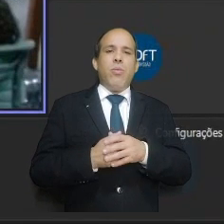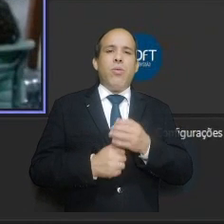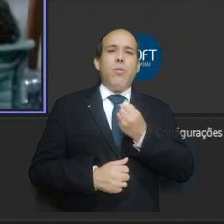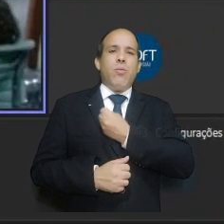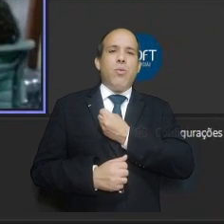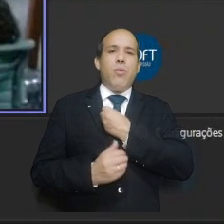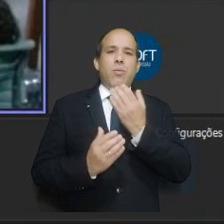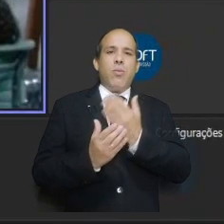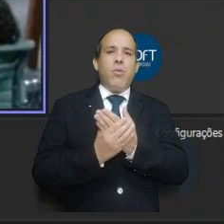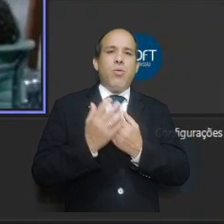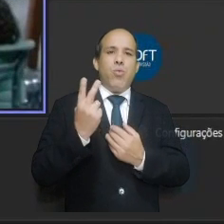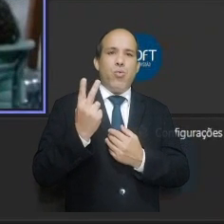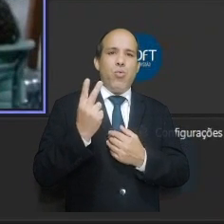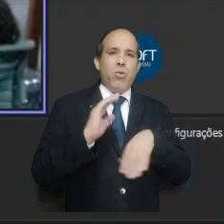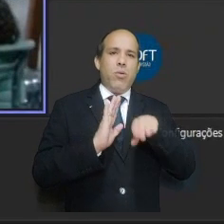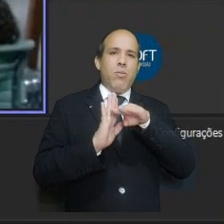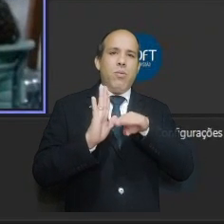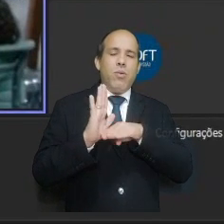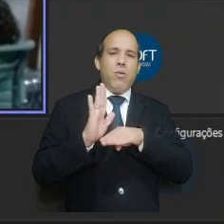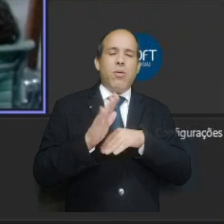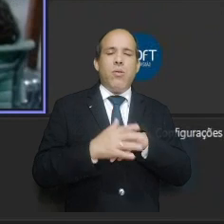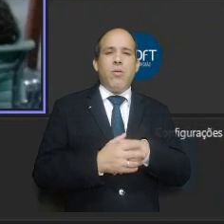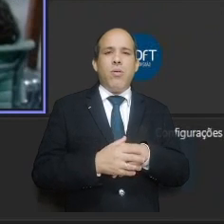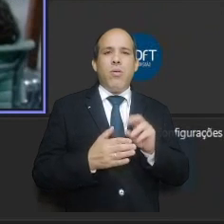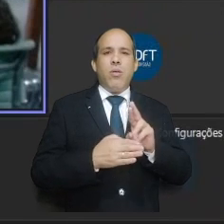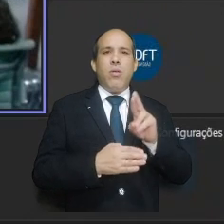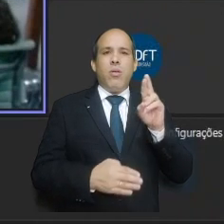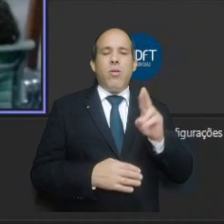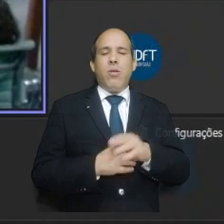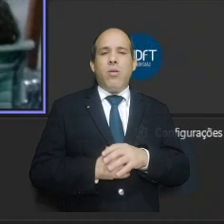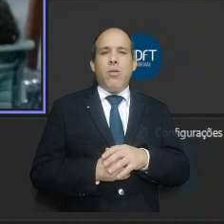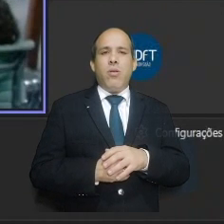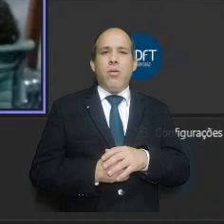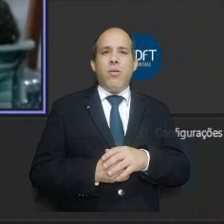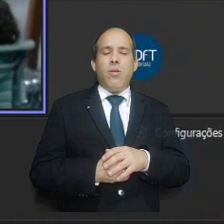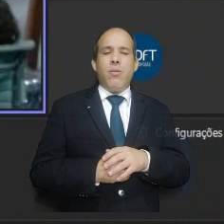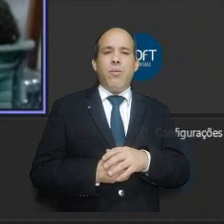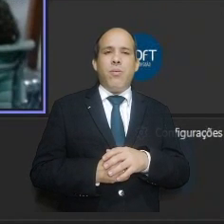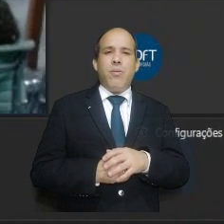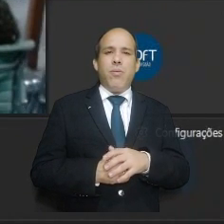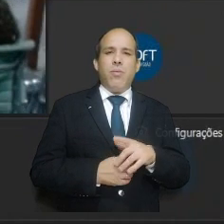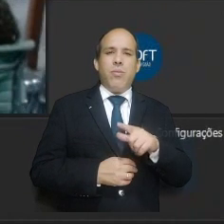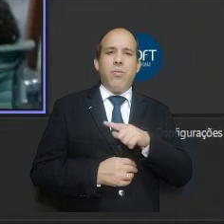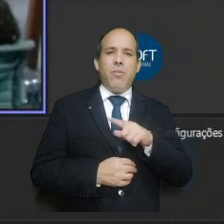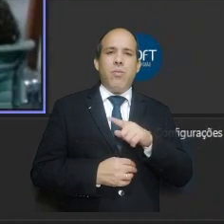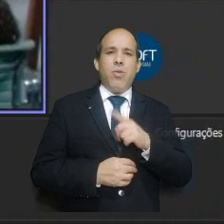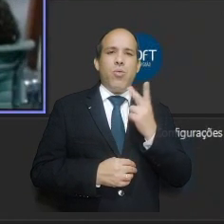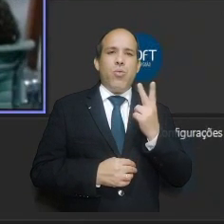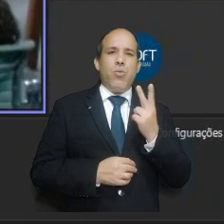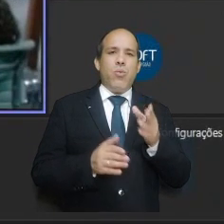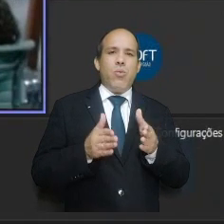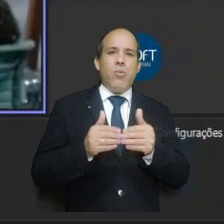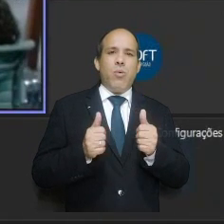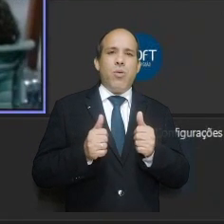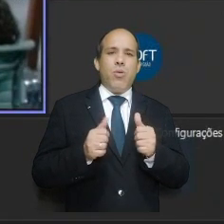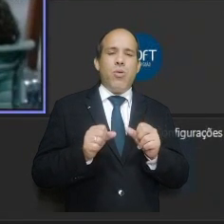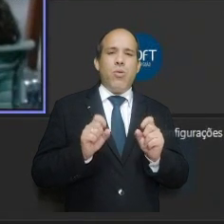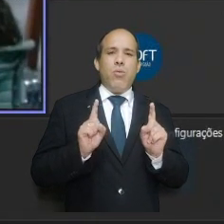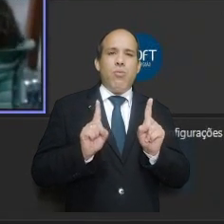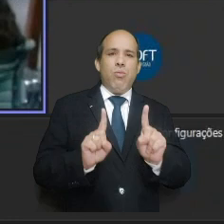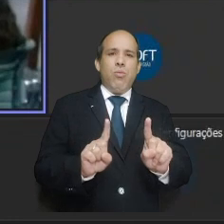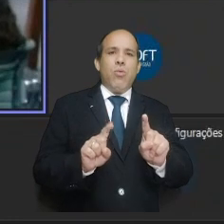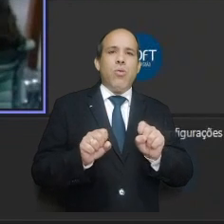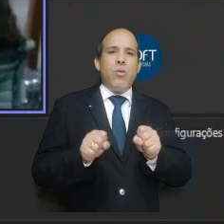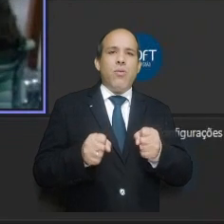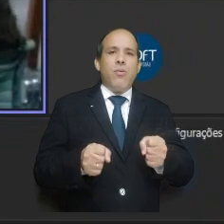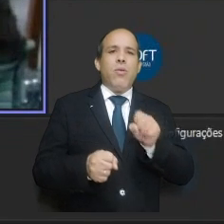Chama julgamento, processo número 2 da pauta, relatoria do desembargador de aulas. Nós temos 2